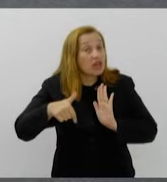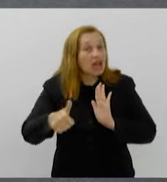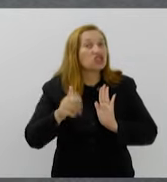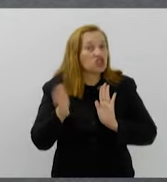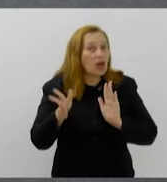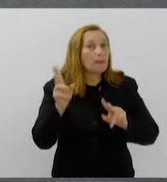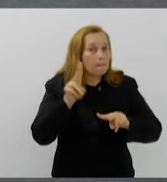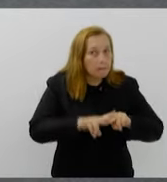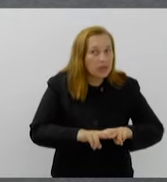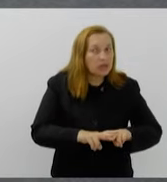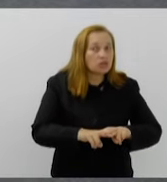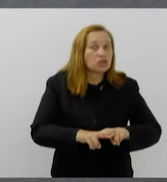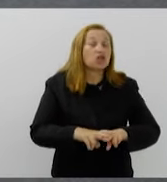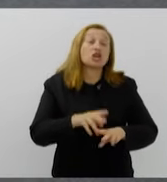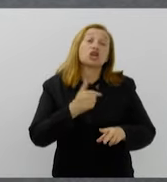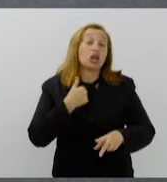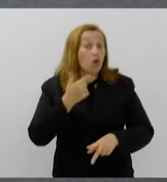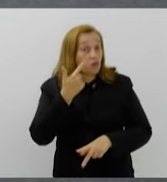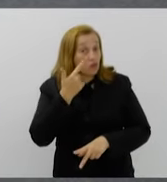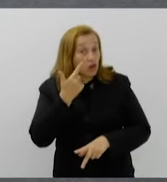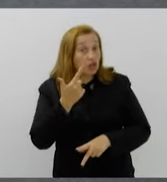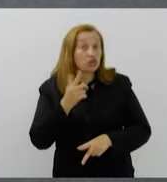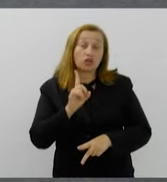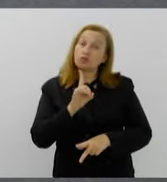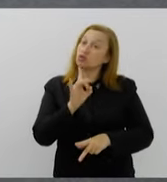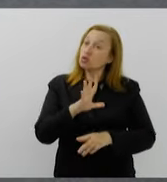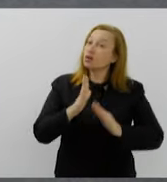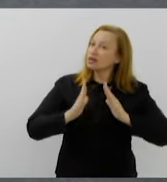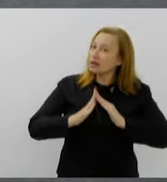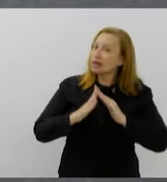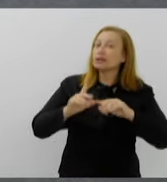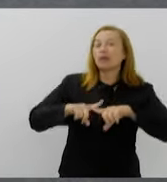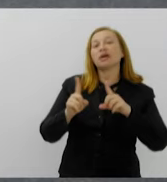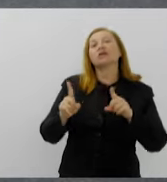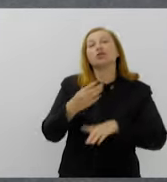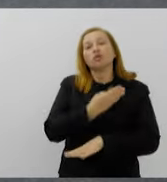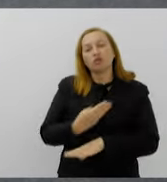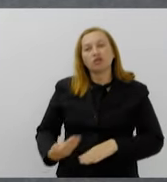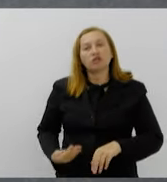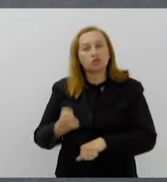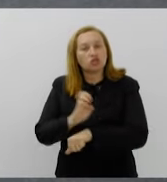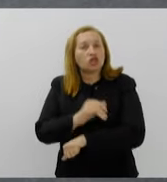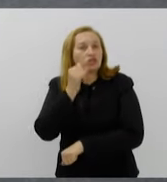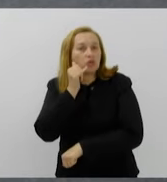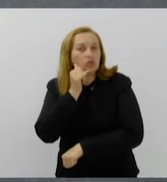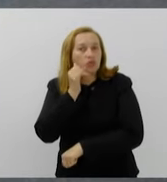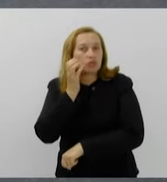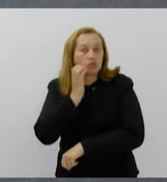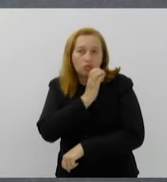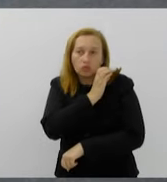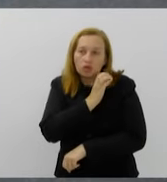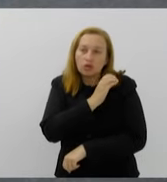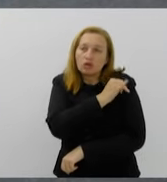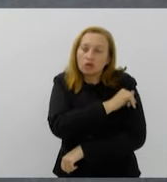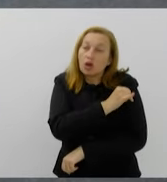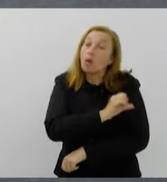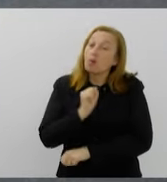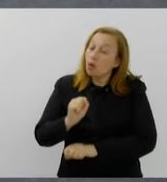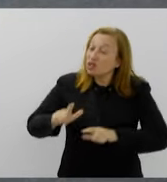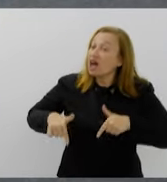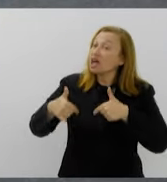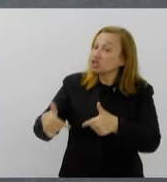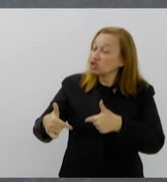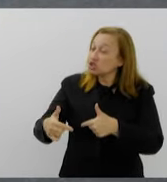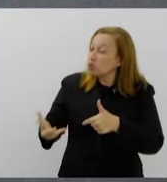preso e eu espero que não só essa casa como governador do Estado do Rio de Janeiro possa tomar uma Providência